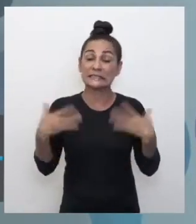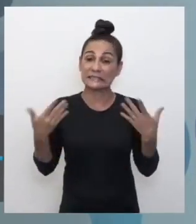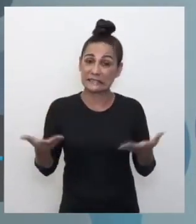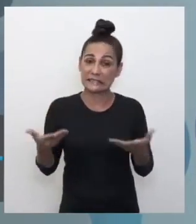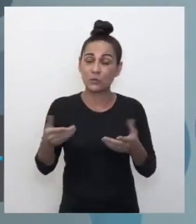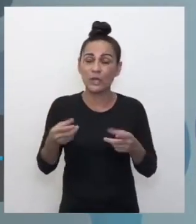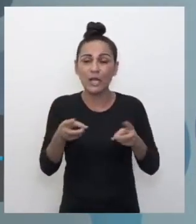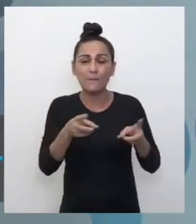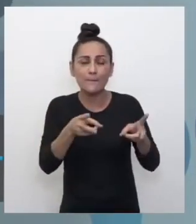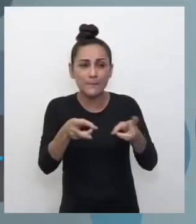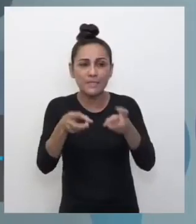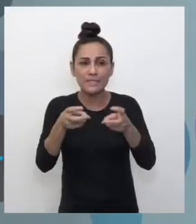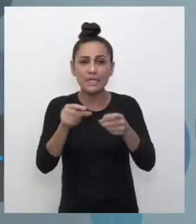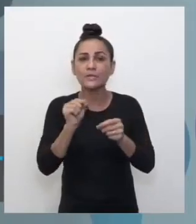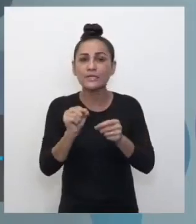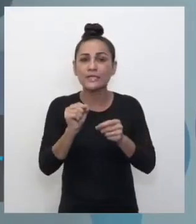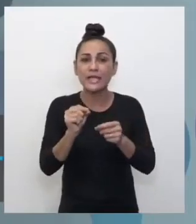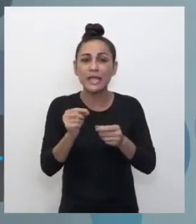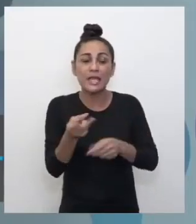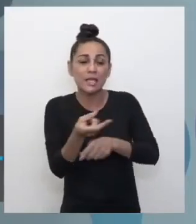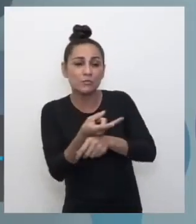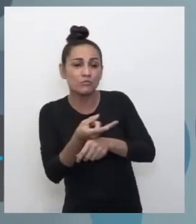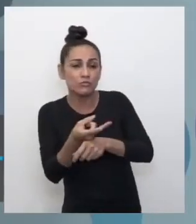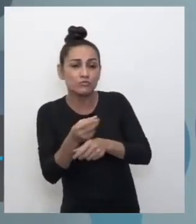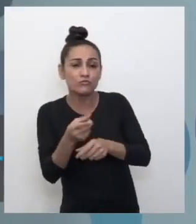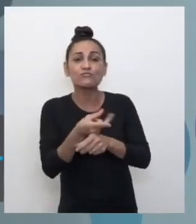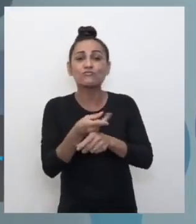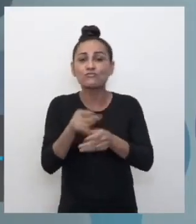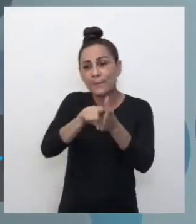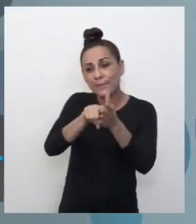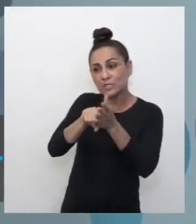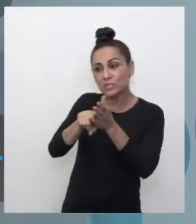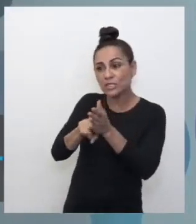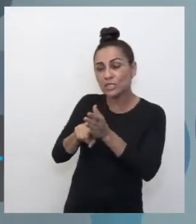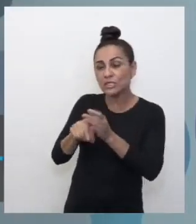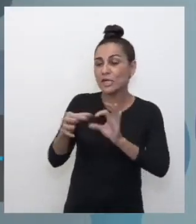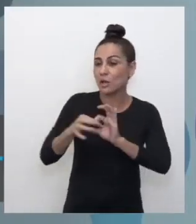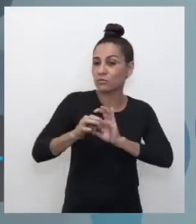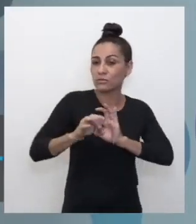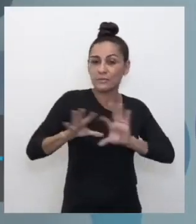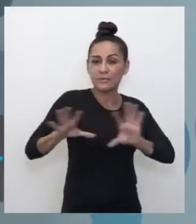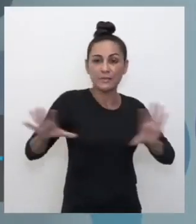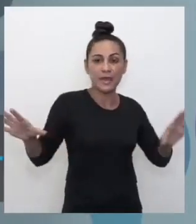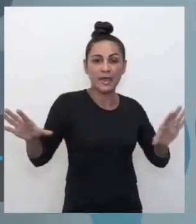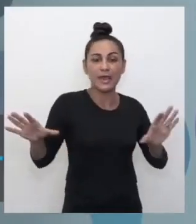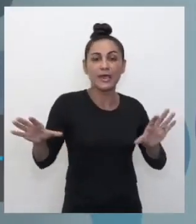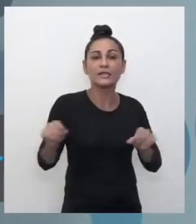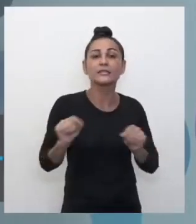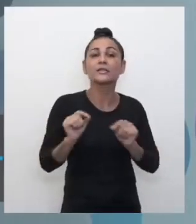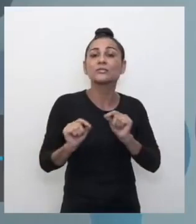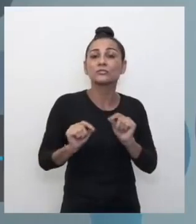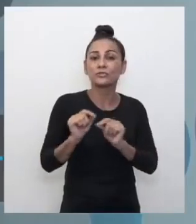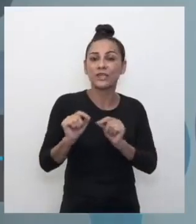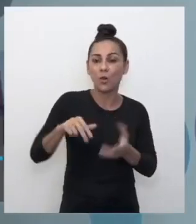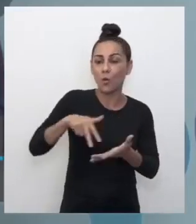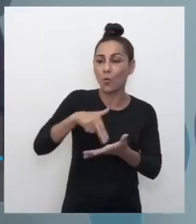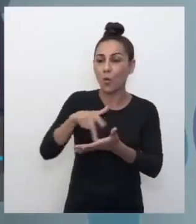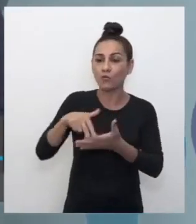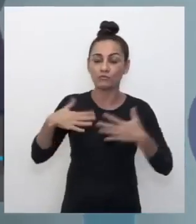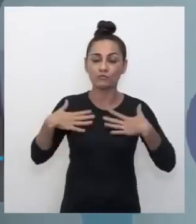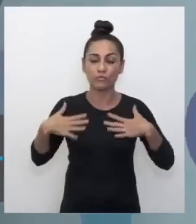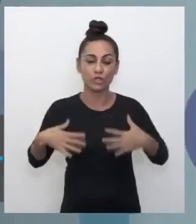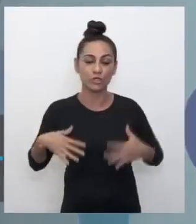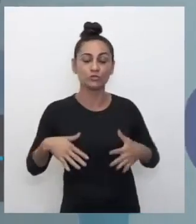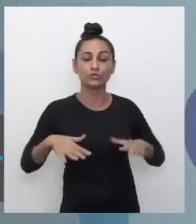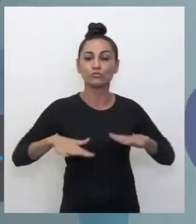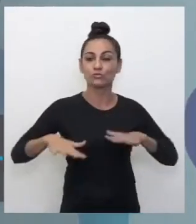né, uma liberdade expressiva muito maior, ele rompe, né, com a linearidade e o encadeamento dos movimentos, de forma